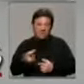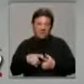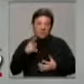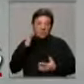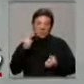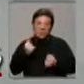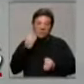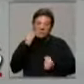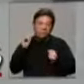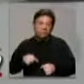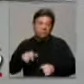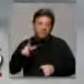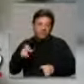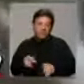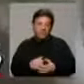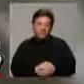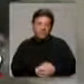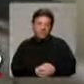veículos abandonados nas ruas.